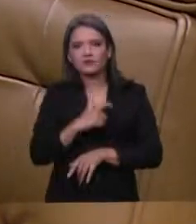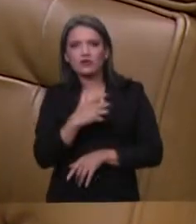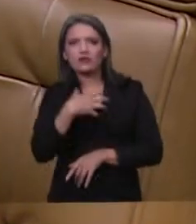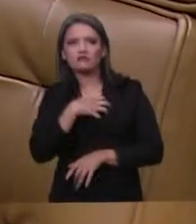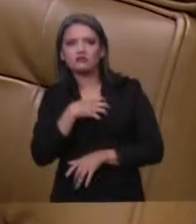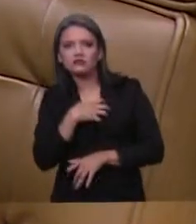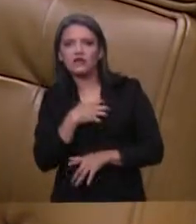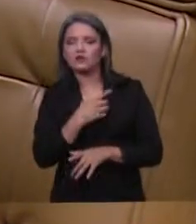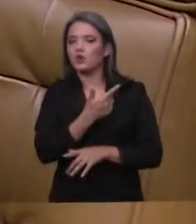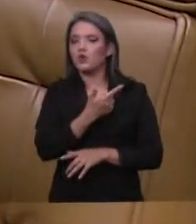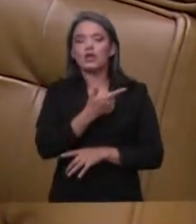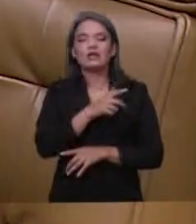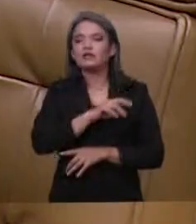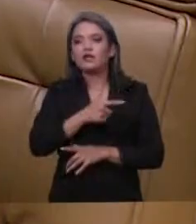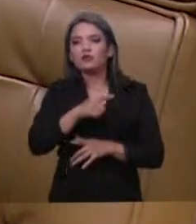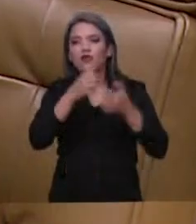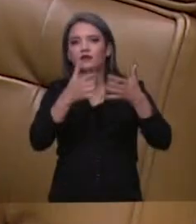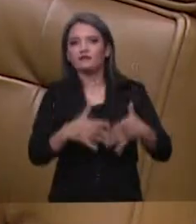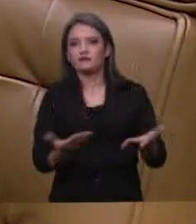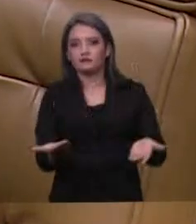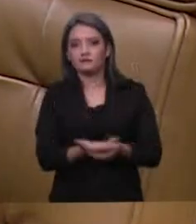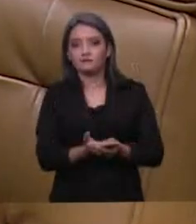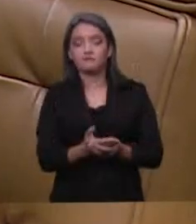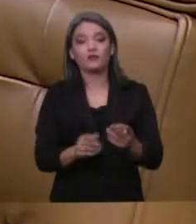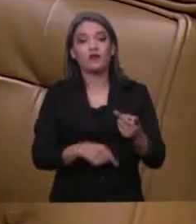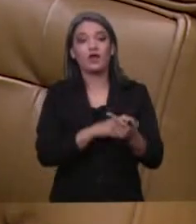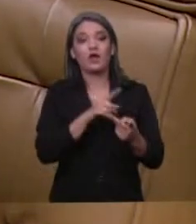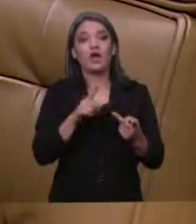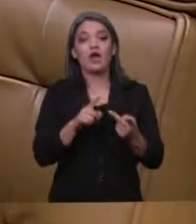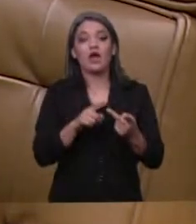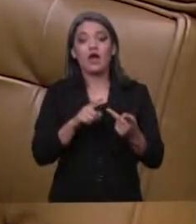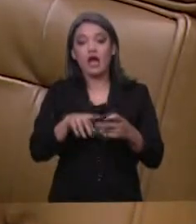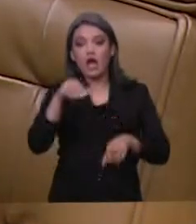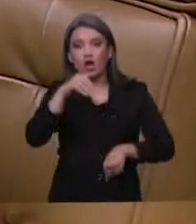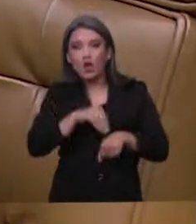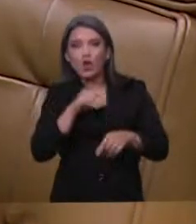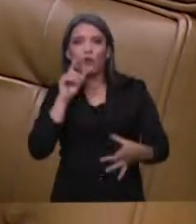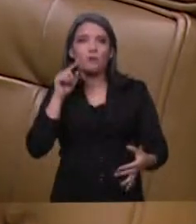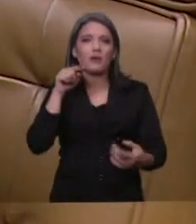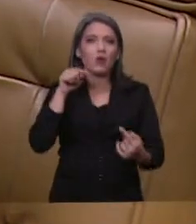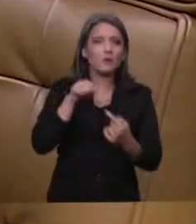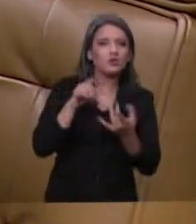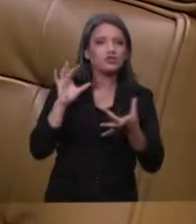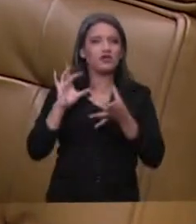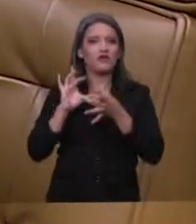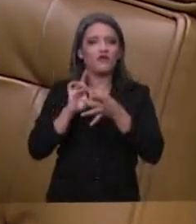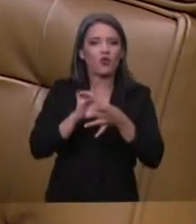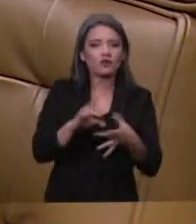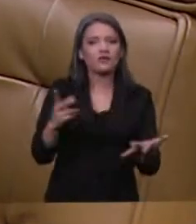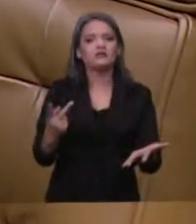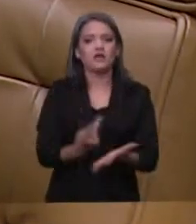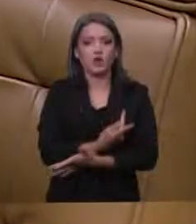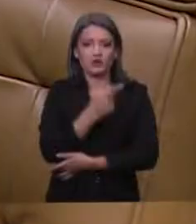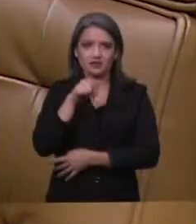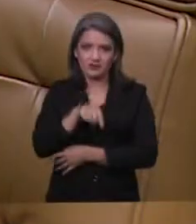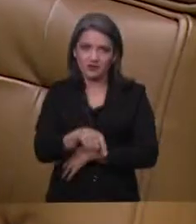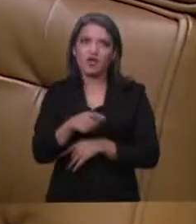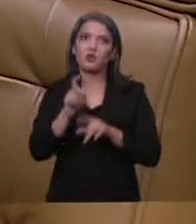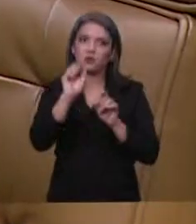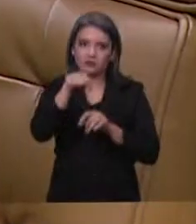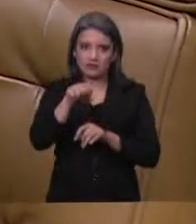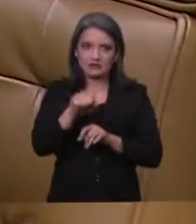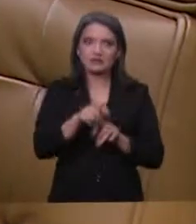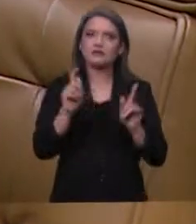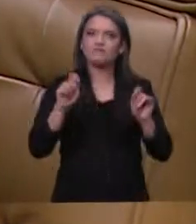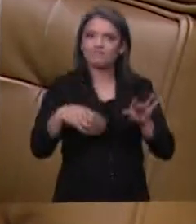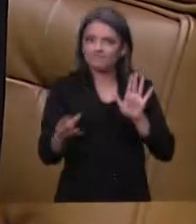social não estão delineados nos autos. A culpabilidade, os motivos, circunstâncias e consequências do crime merecem profunda consideração, tendo em